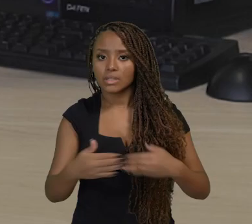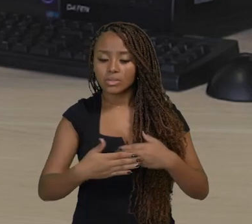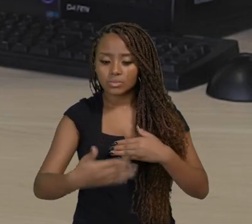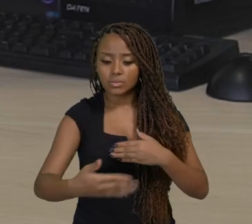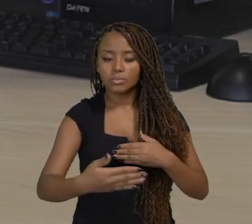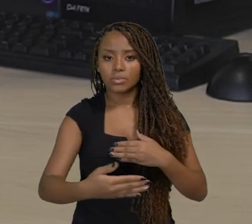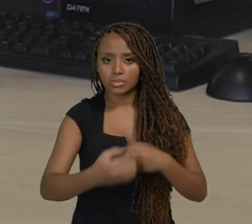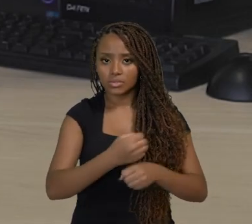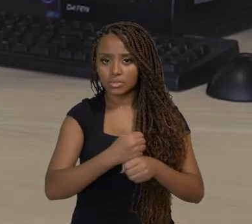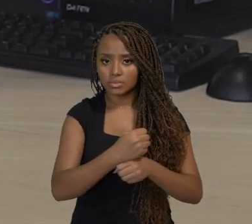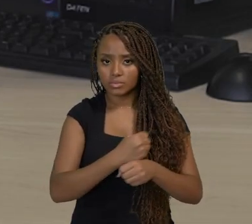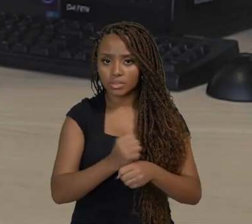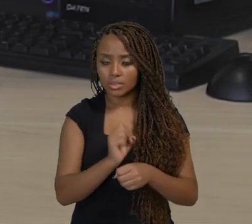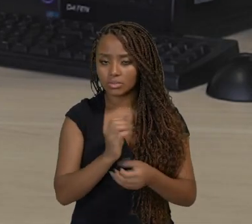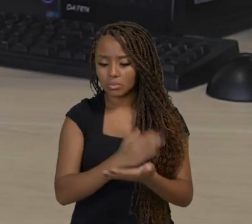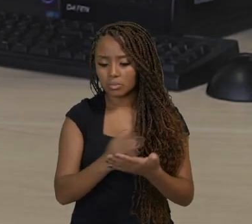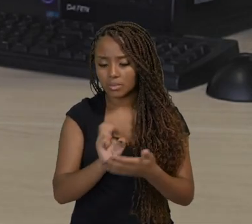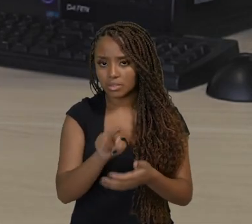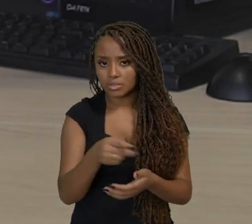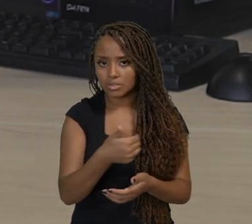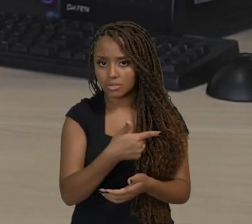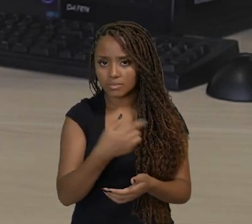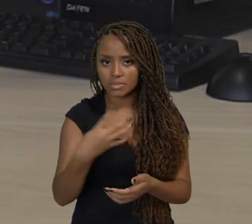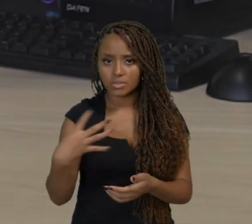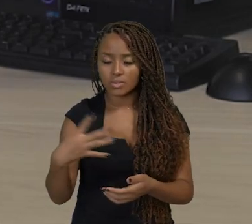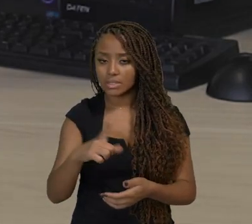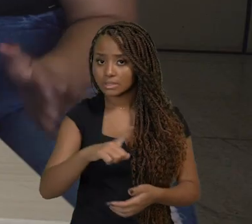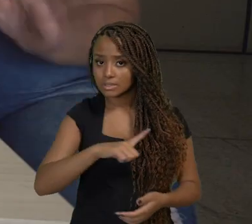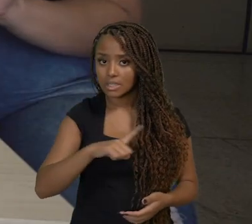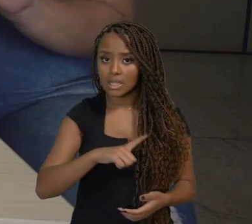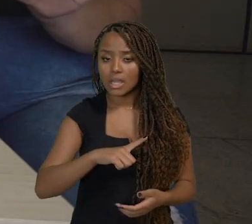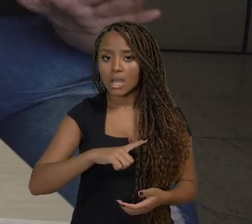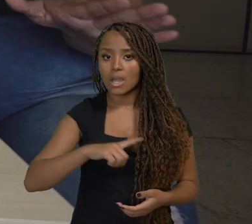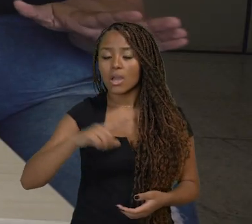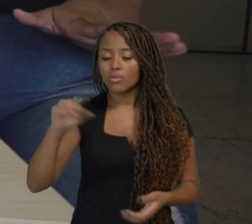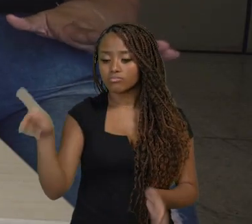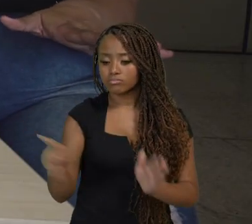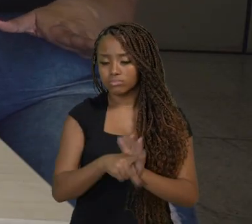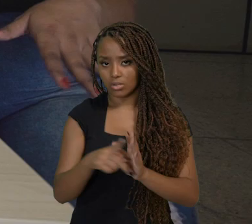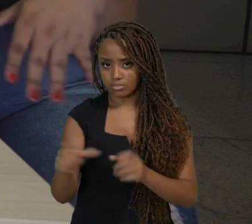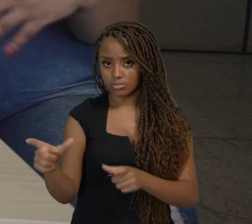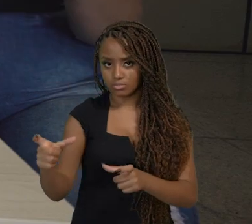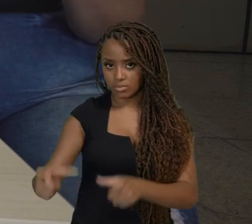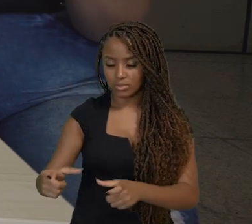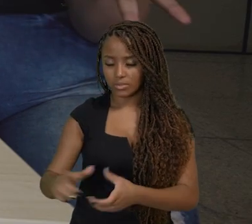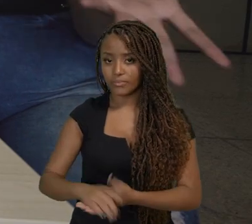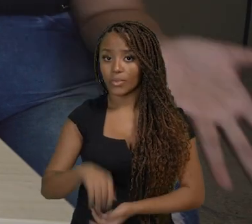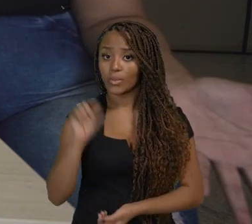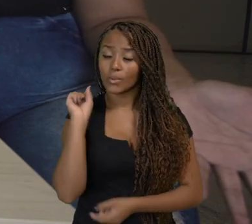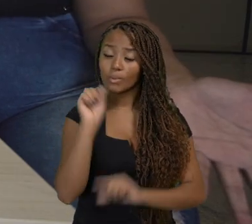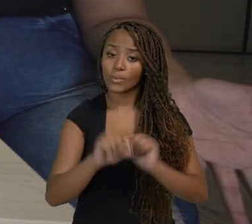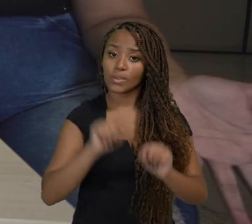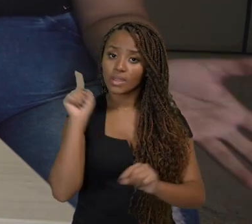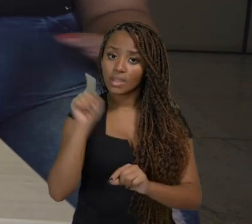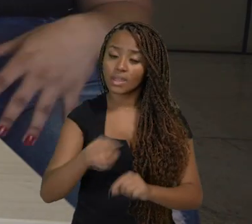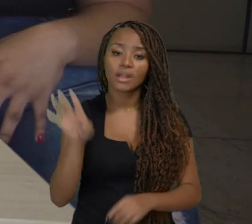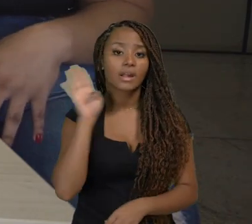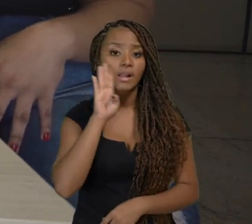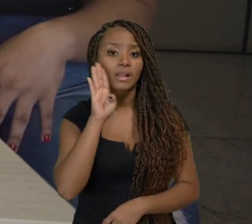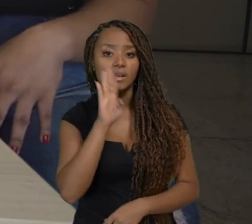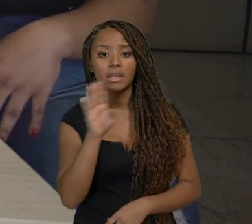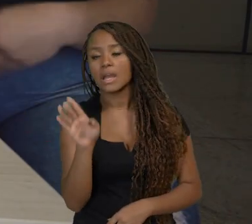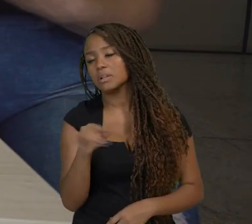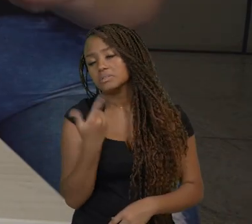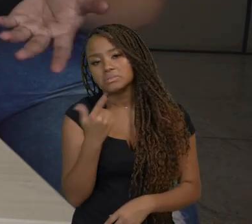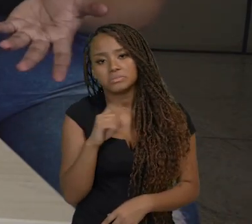ou mesmo em 2024, nós tenhamos a nossa sede própria. E o que é muito bacana, né, o Fulândia, porque não importa o espaço, desde que